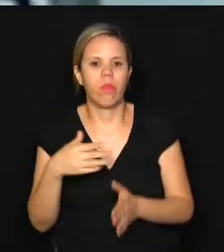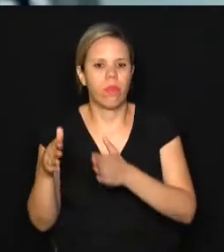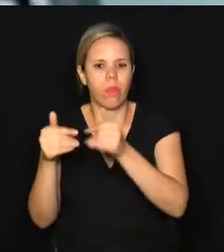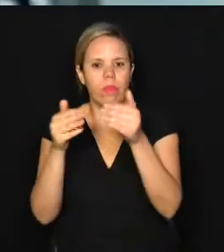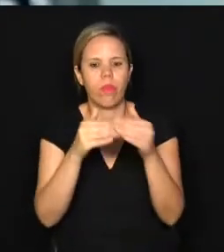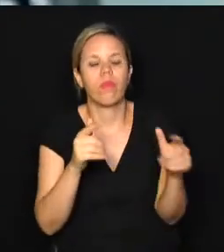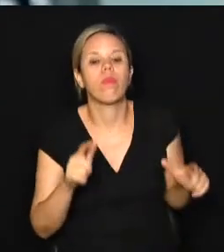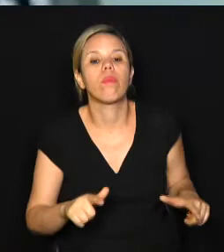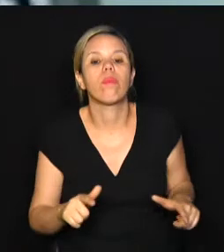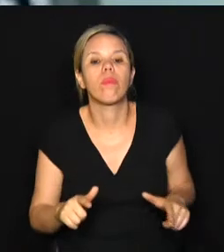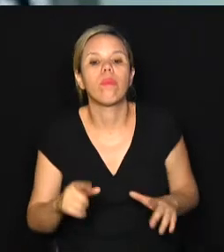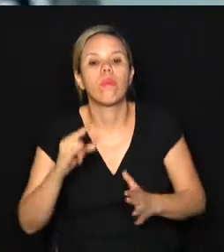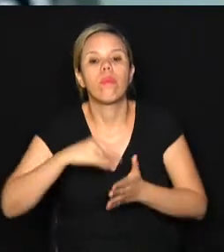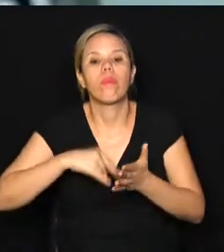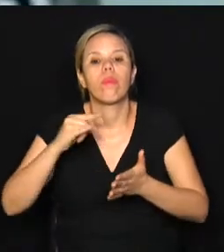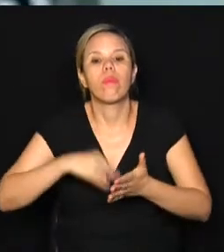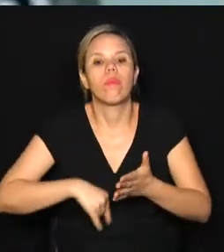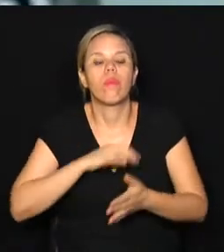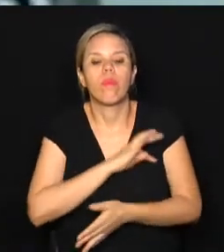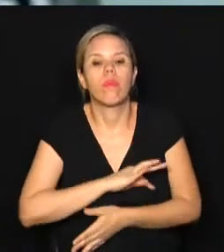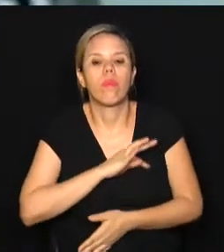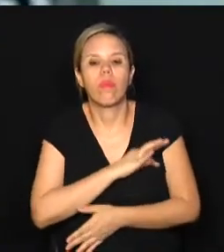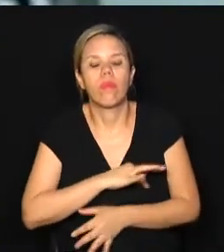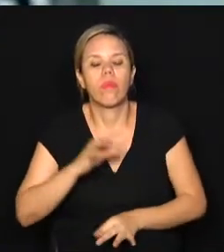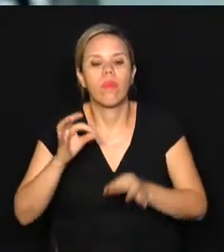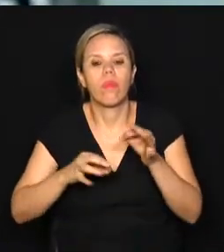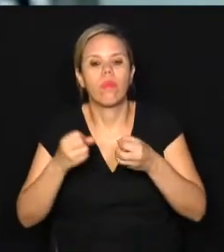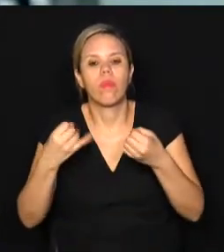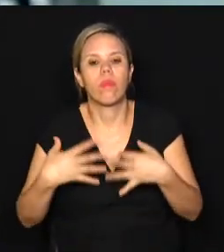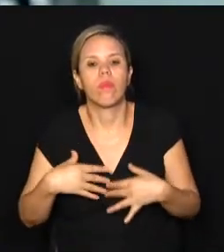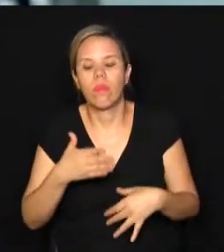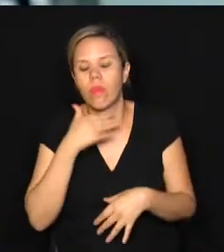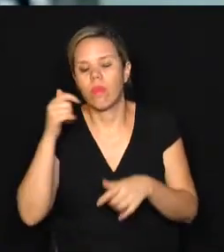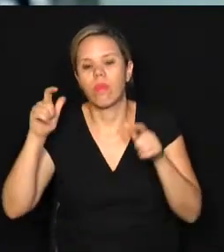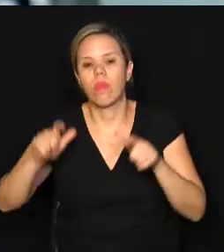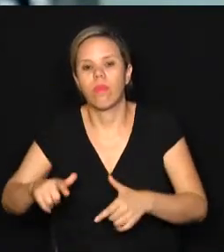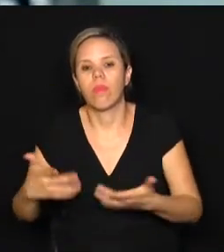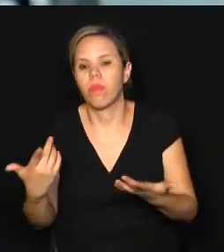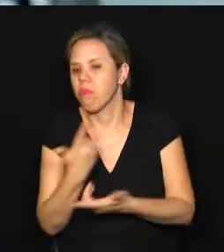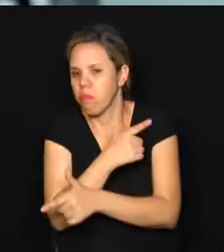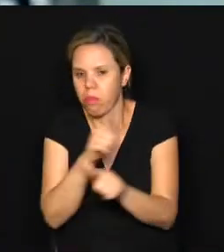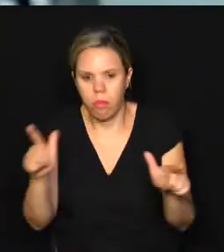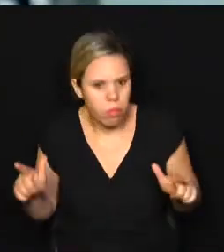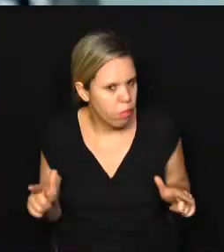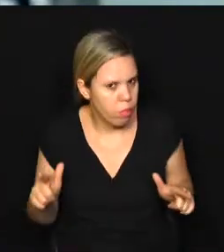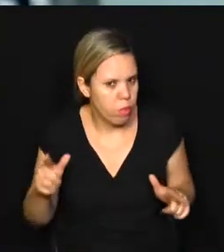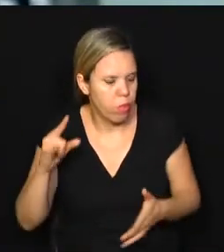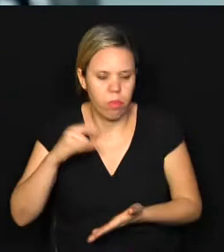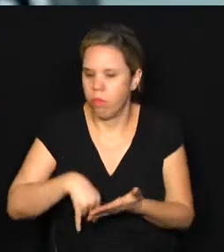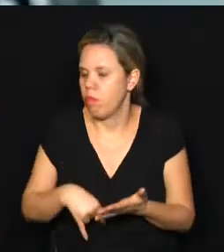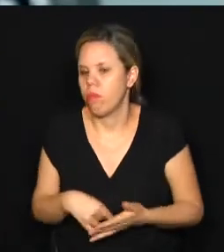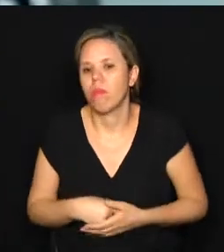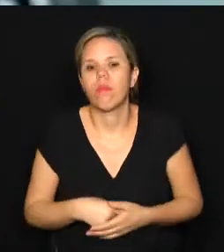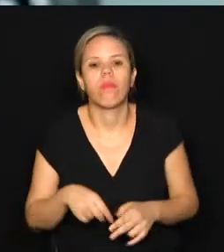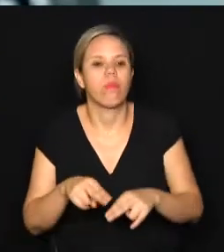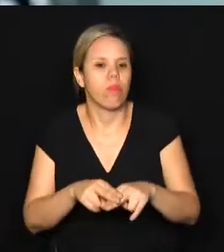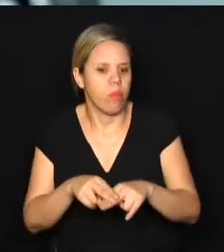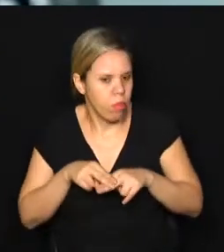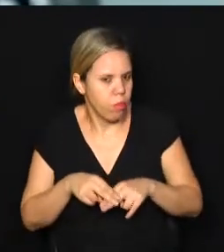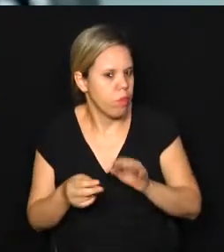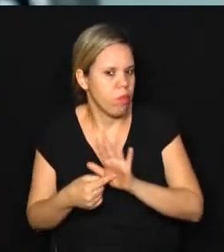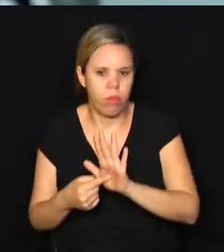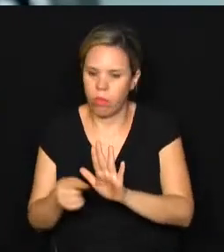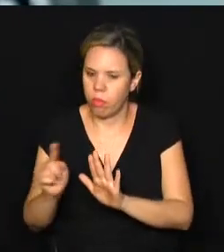que estão os documentos técnicos que justificam que esse é o melhor lugar. Não existem esses documentos, por isso que eles não